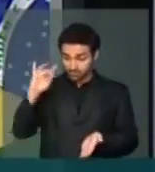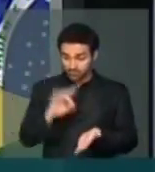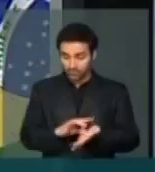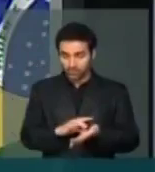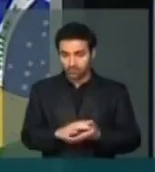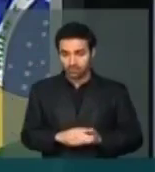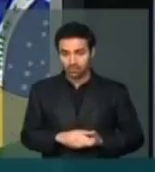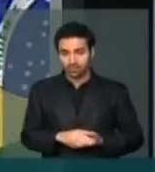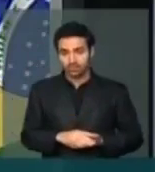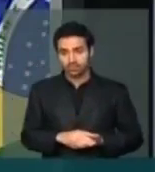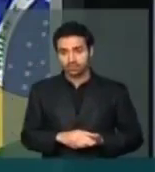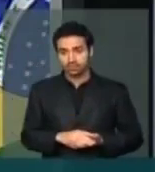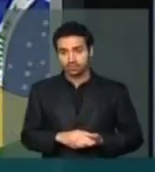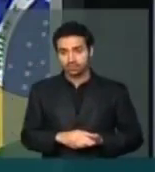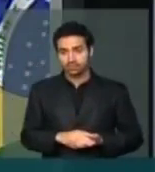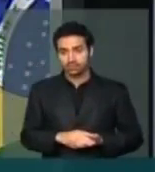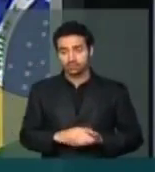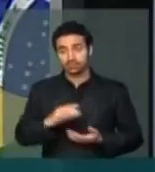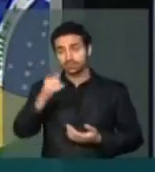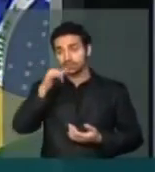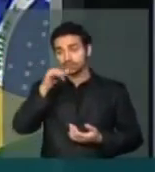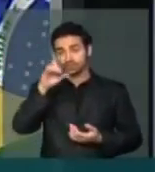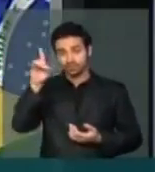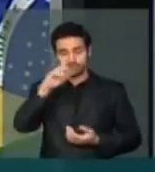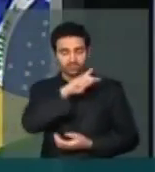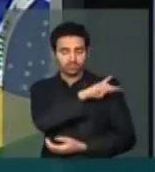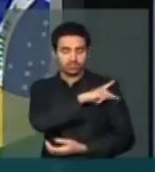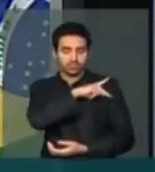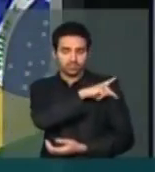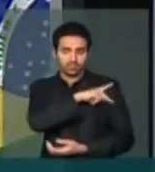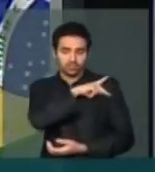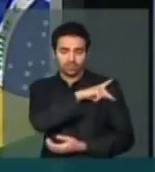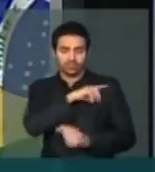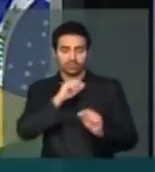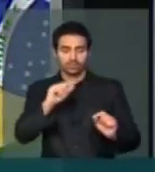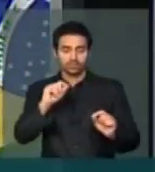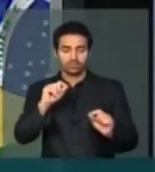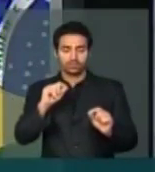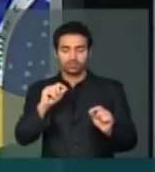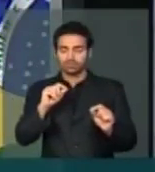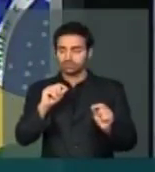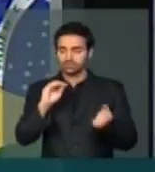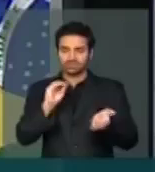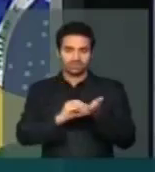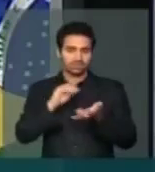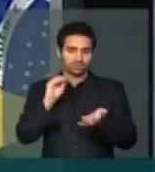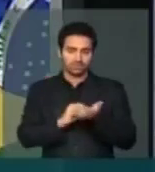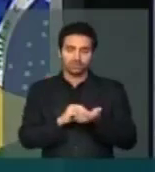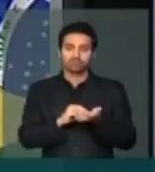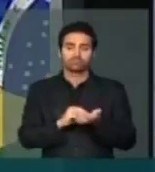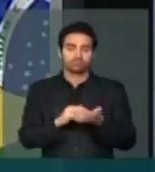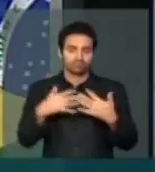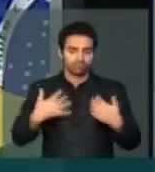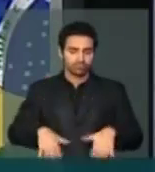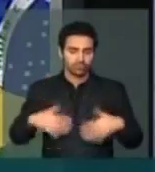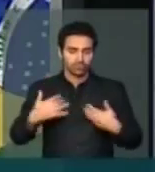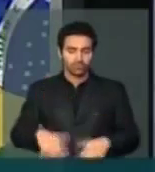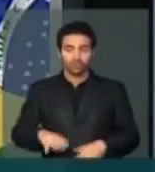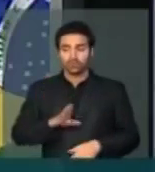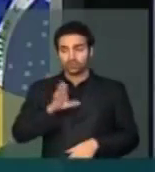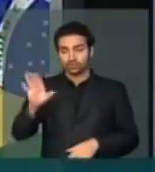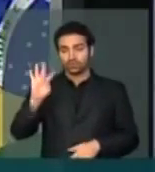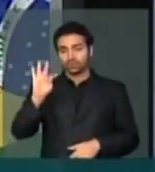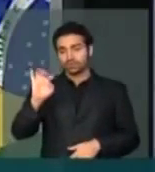Mas a energia no Piauí, senhoras e senhores parlamentares, é muito grave. Eu vou a Teresina a cada